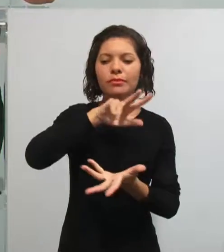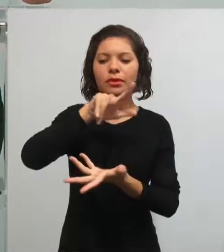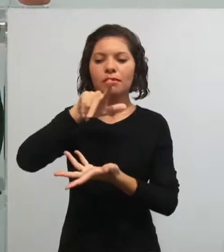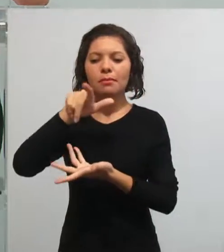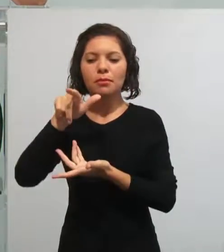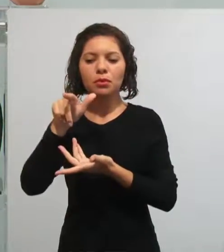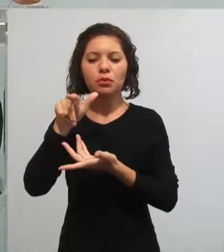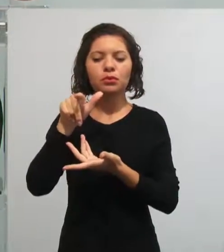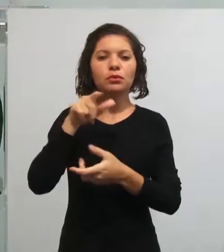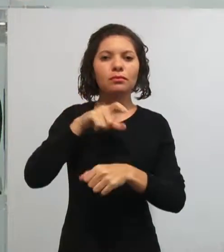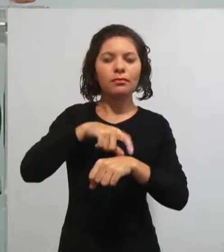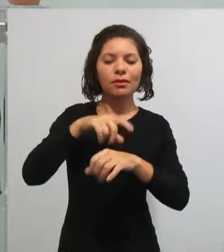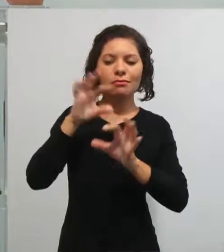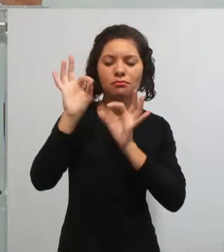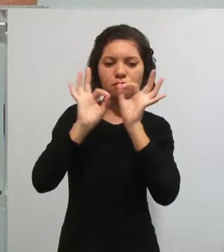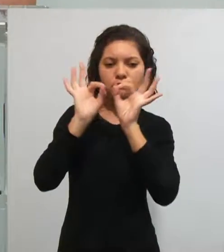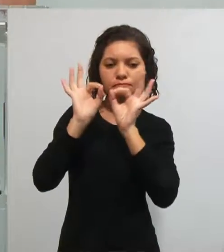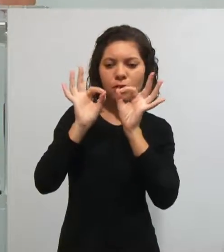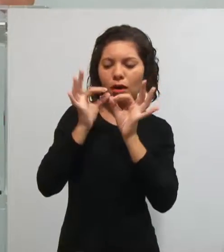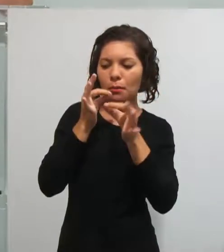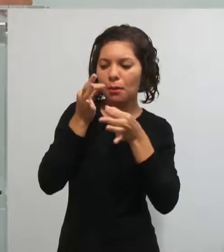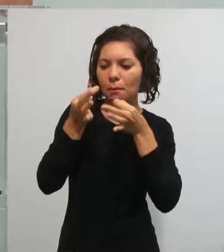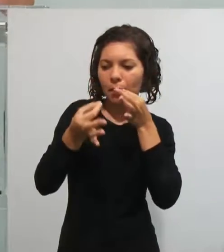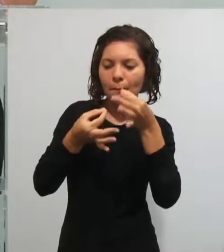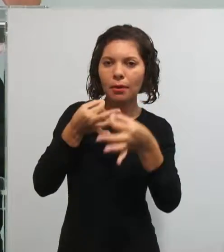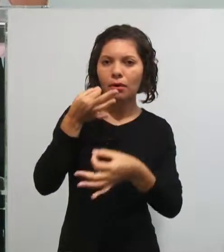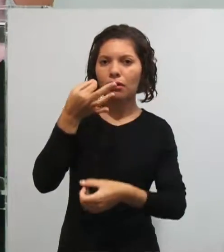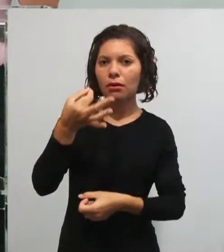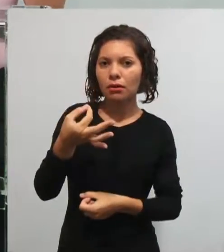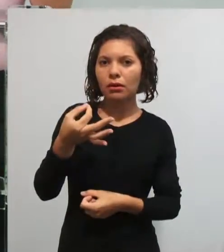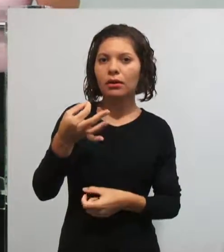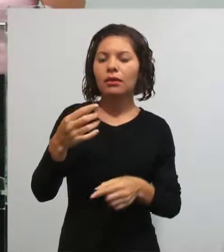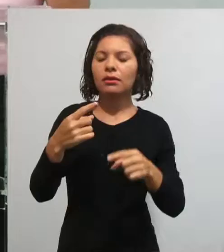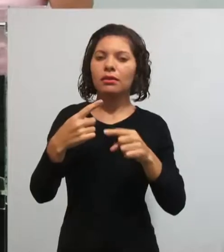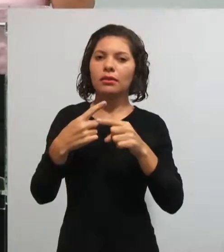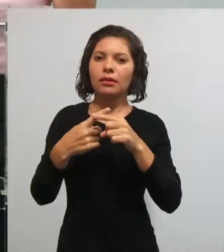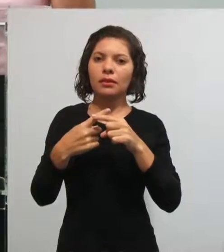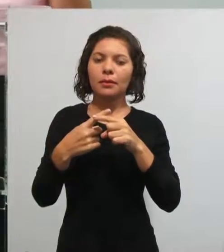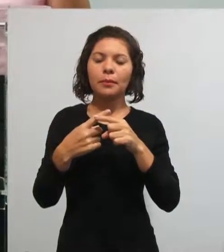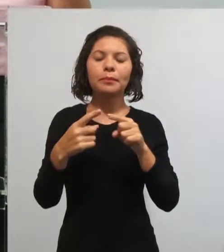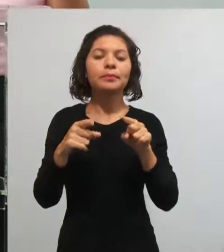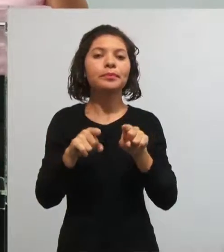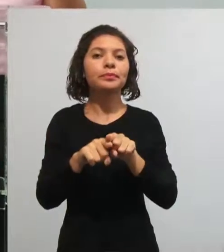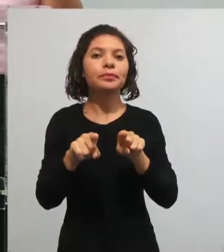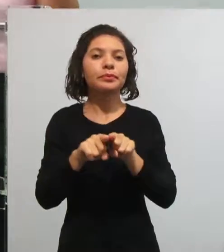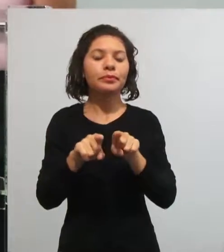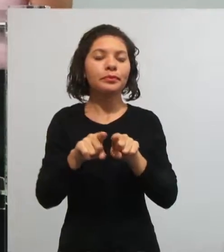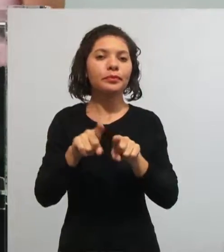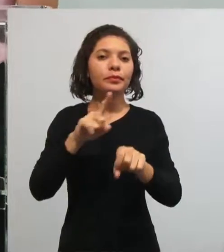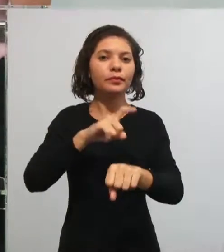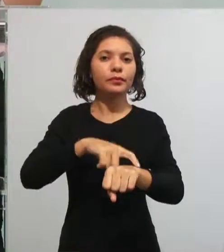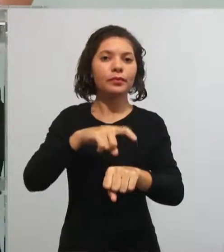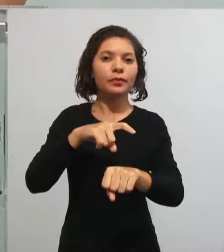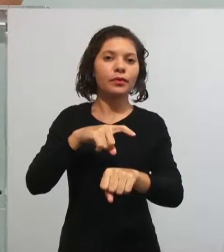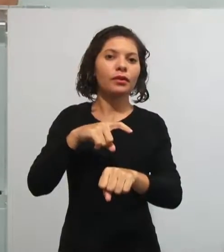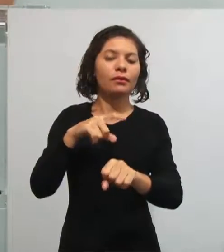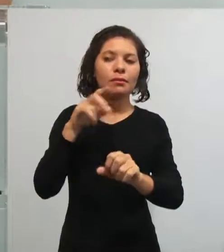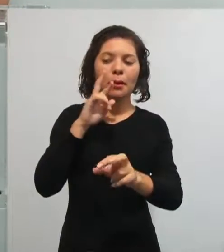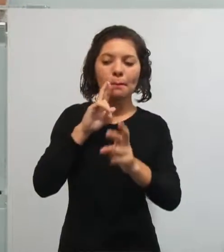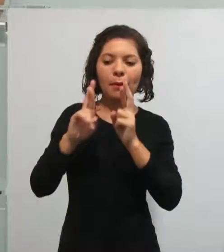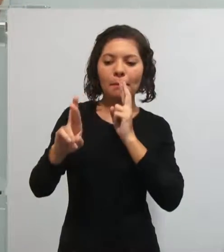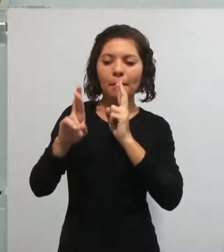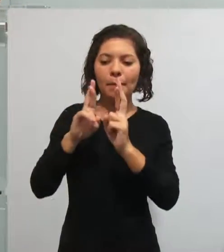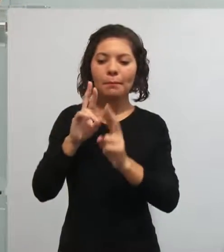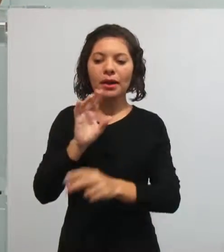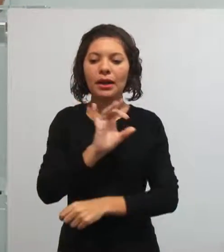respostas, na hora de preparar os argumentos. Então, ali é uma experiência riquíssima. E cada um, né, vai trazer